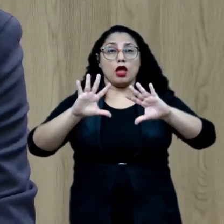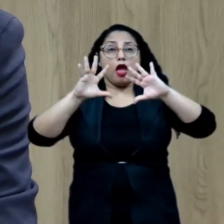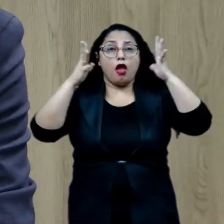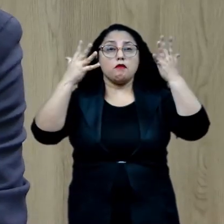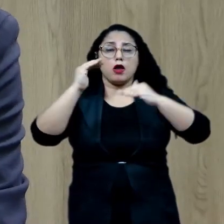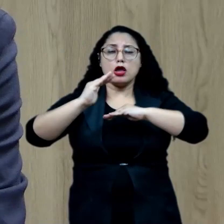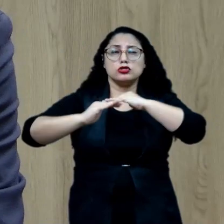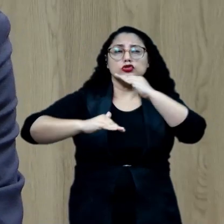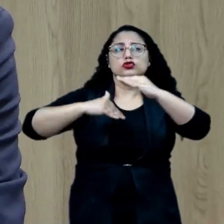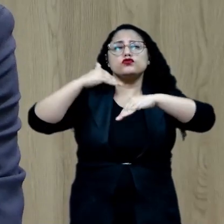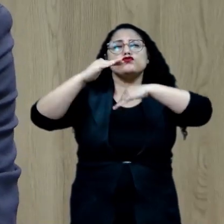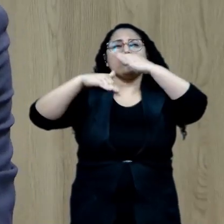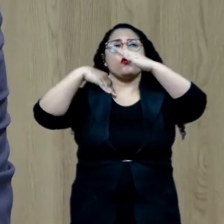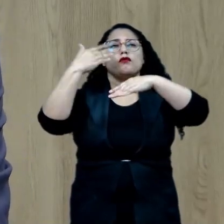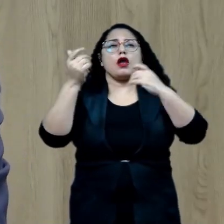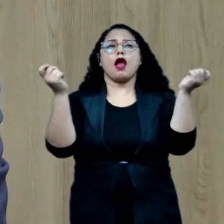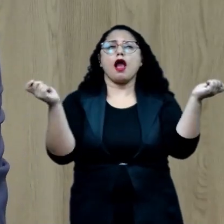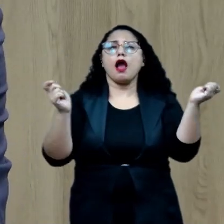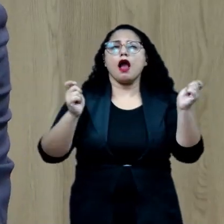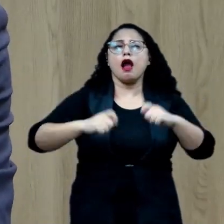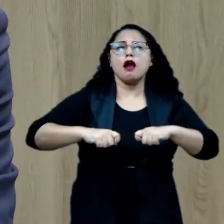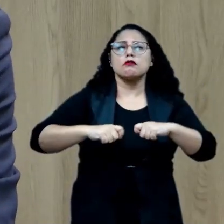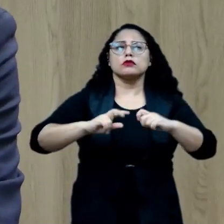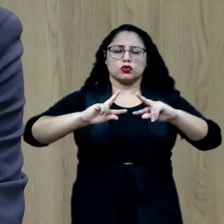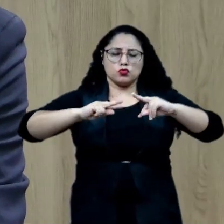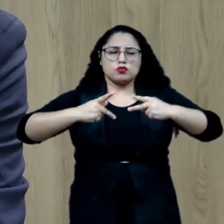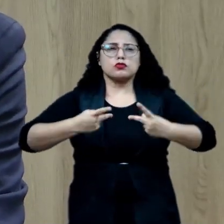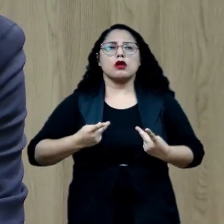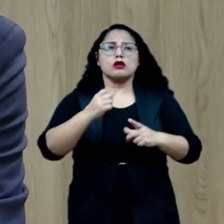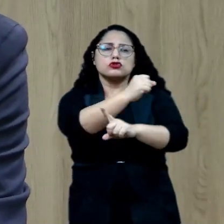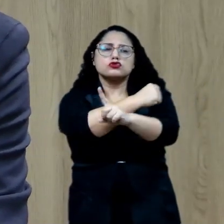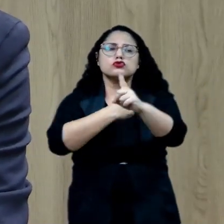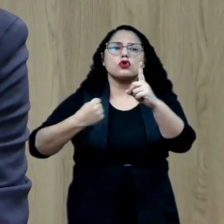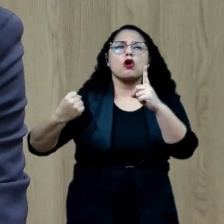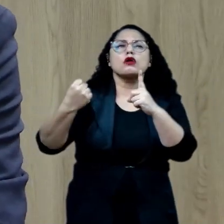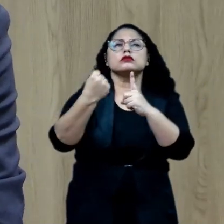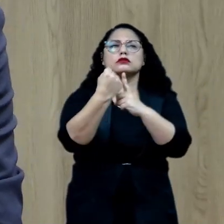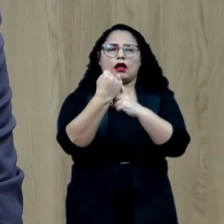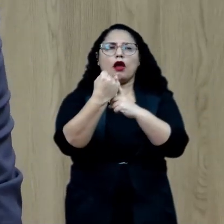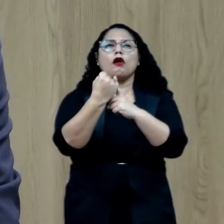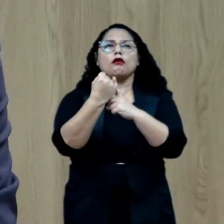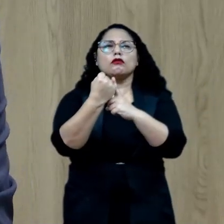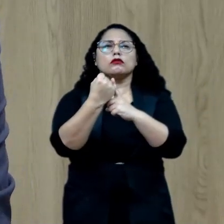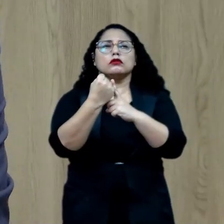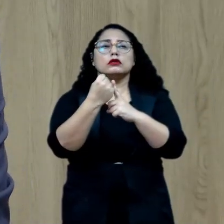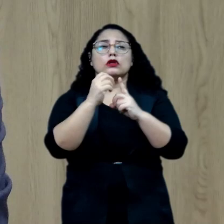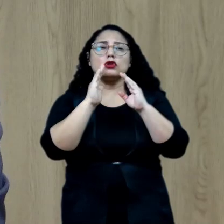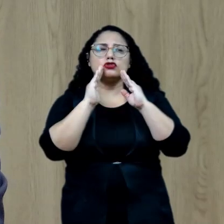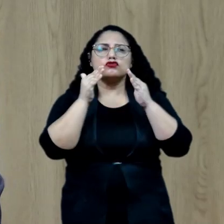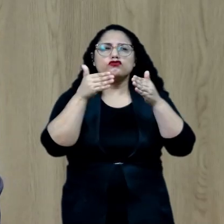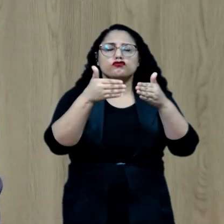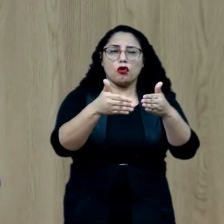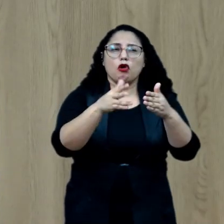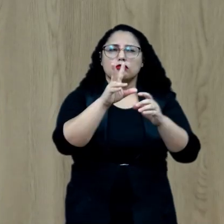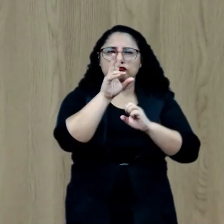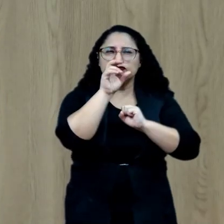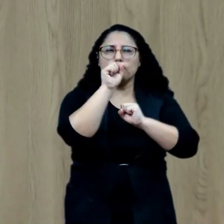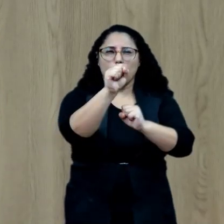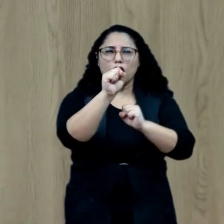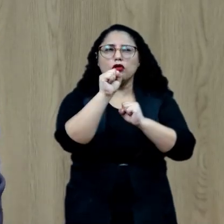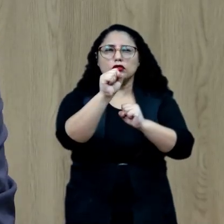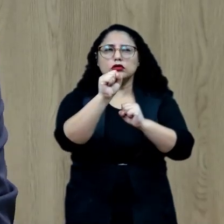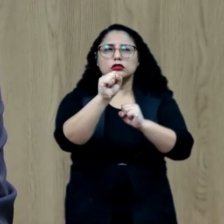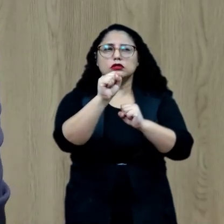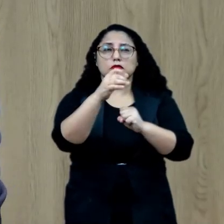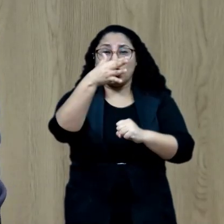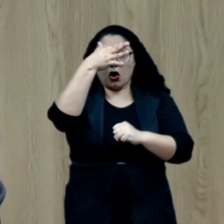para desenvolver habilidades humanas, sociais, né? Então, estão com esse foco muito forte